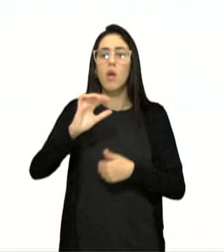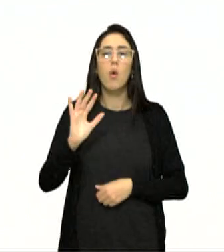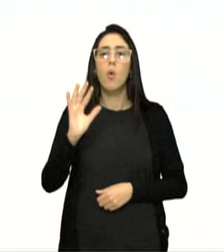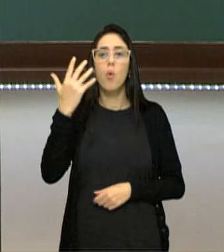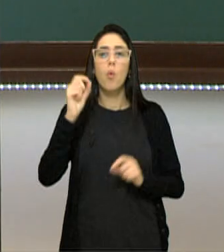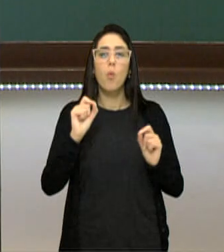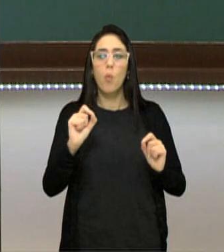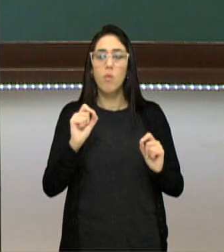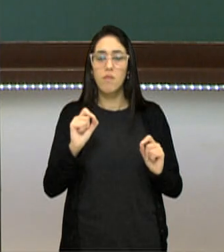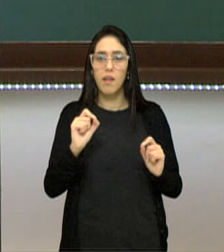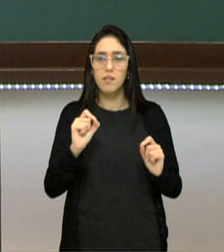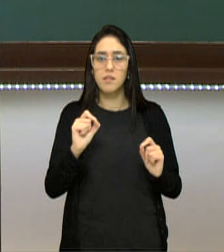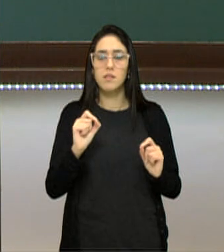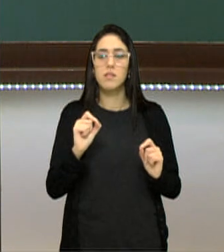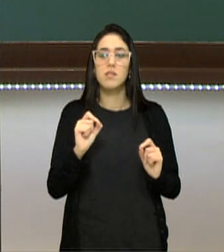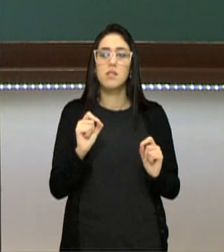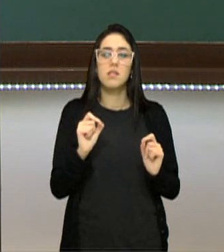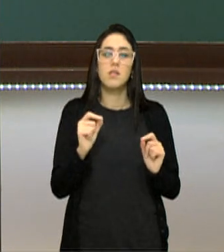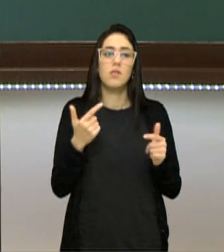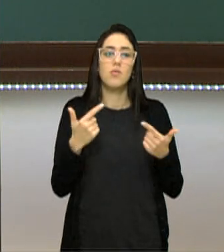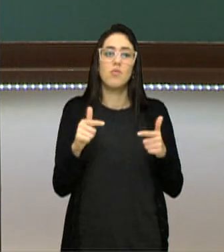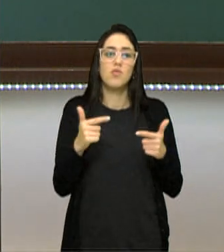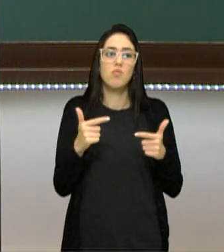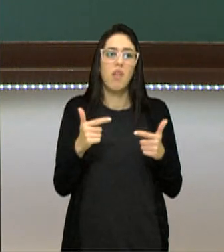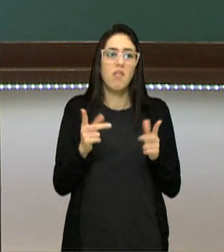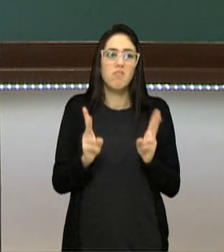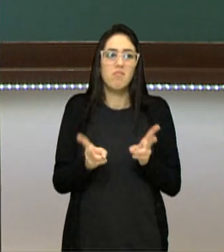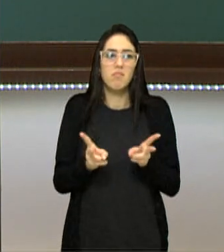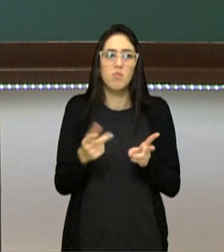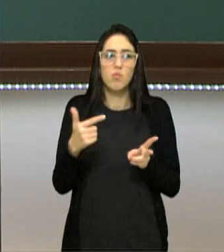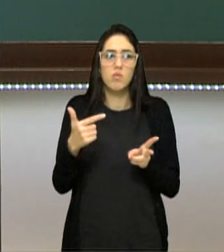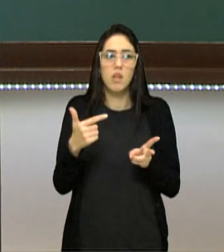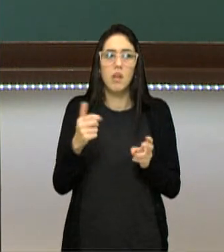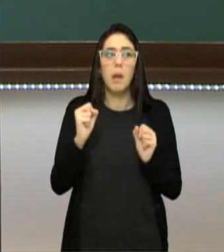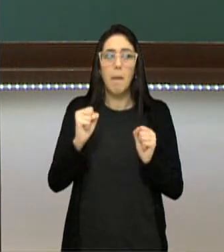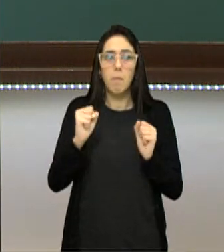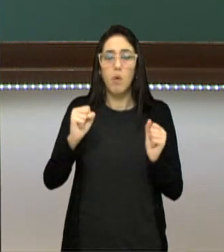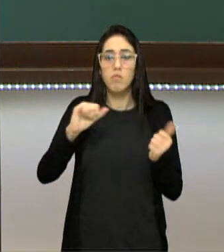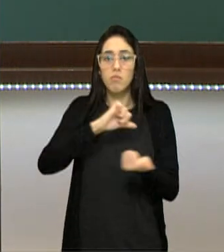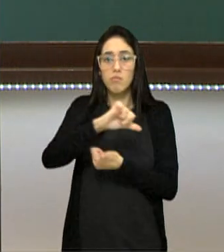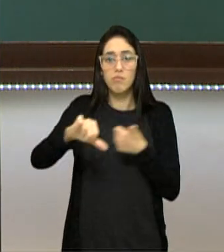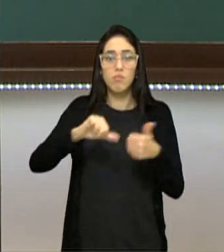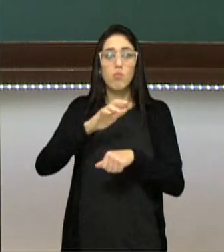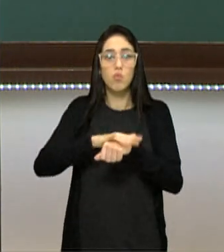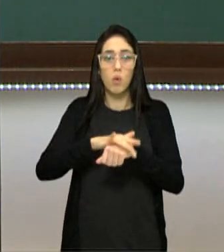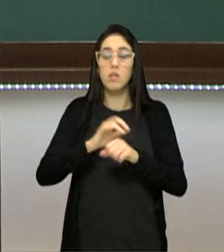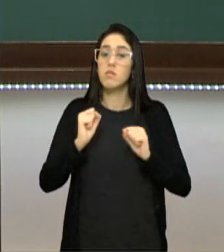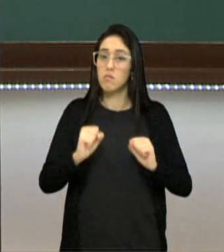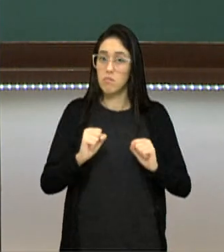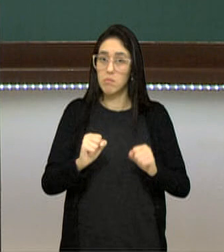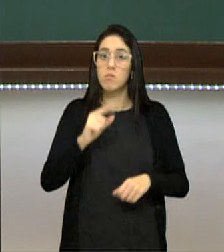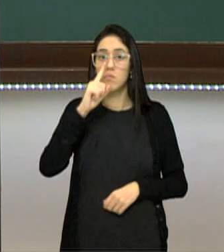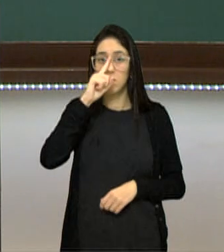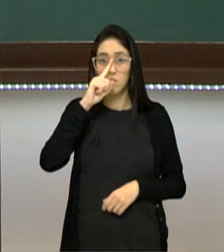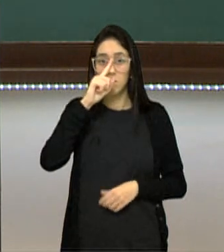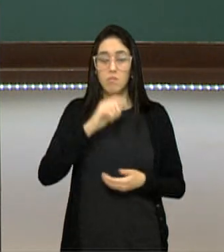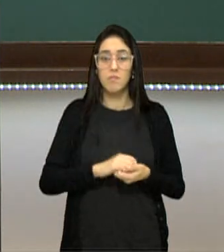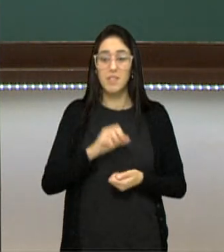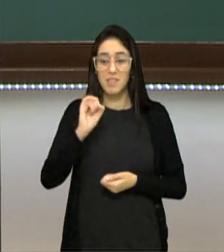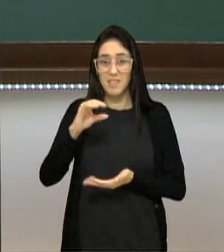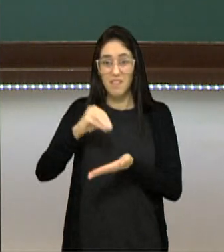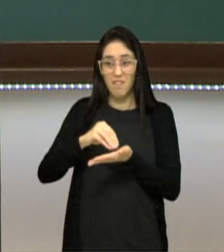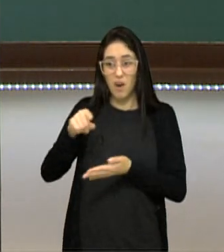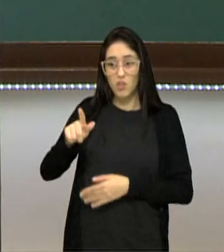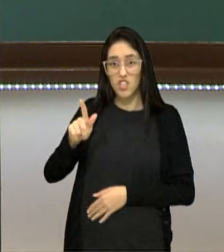num segundo momento já não vai mais ter aquele gene D. Isso pode causar algum tipo de doença? Com certeza. A falta daquele gene pode